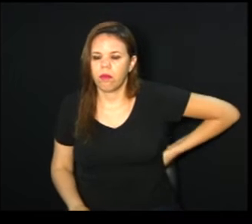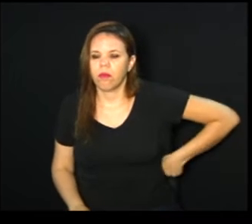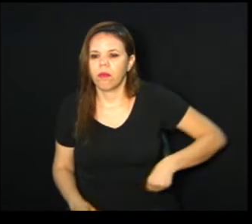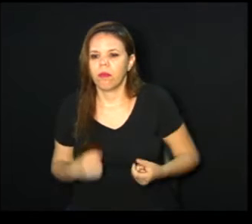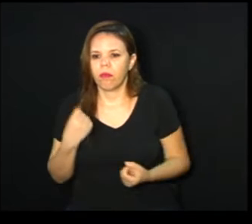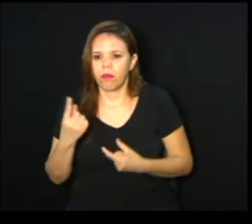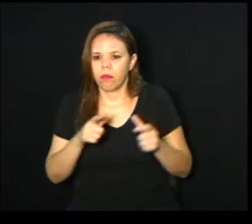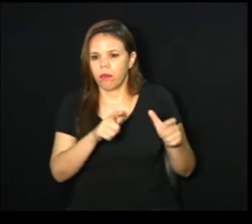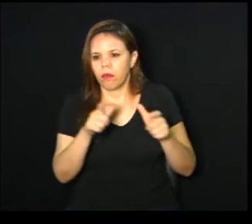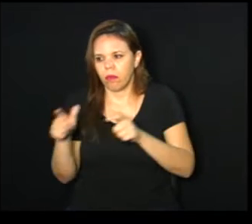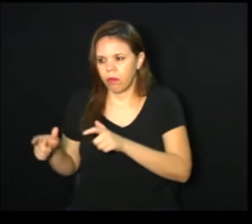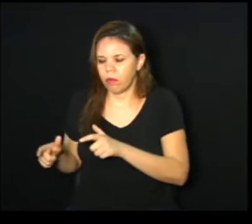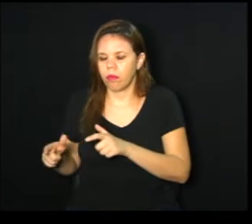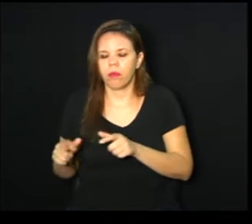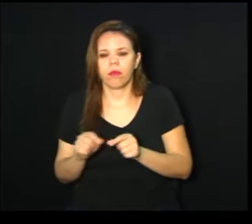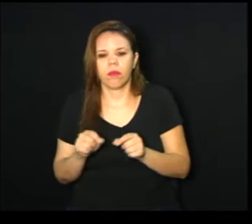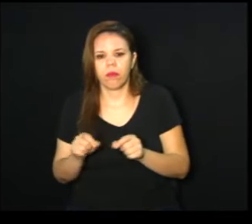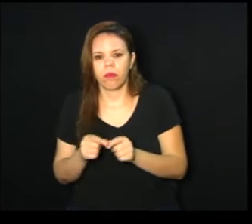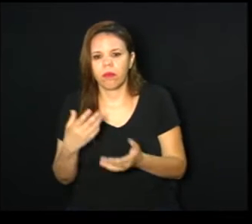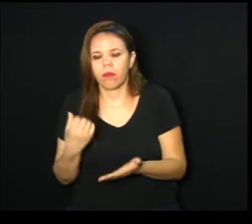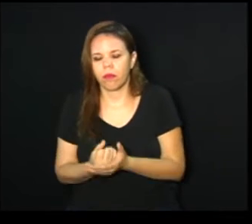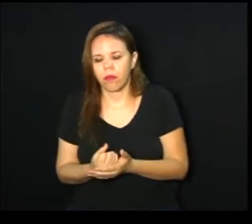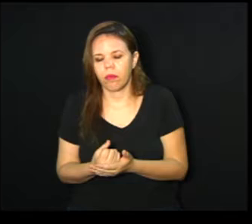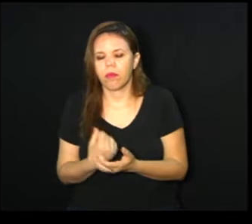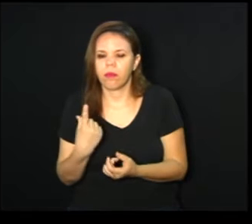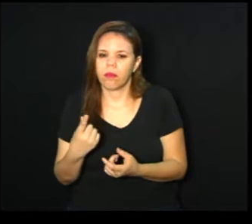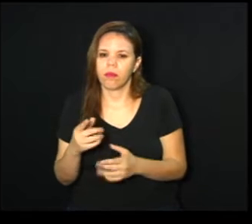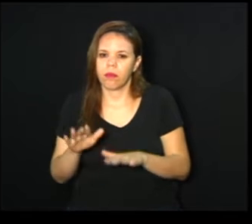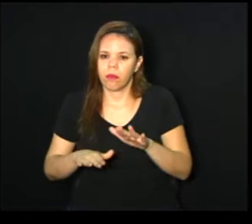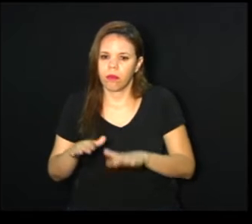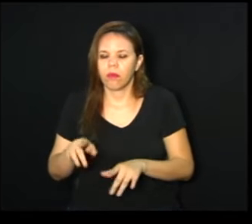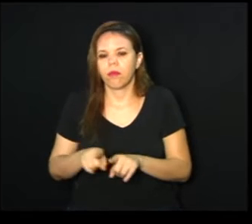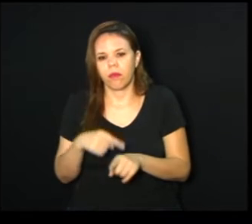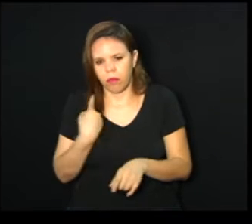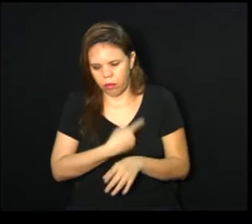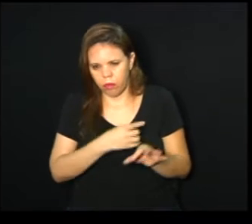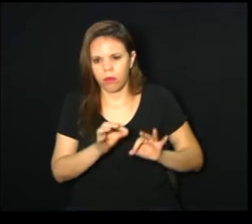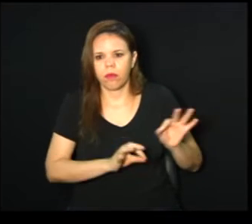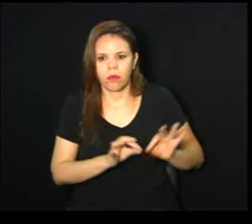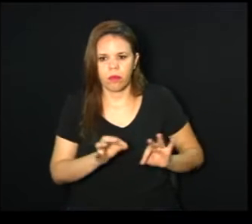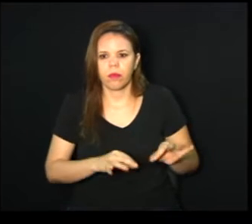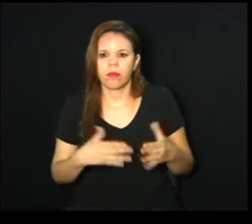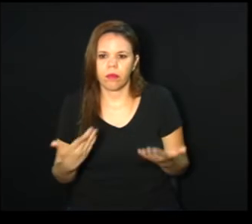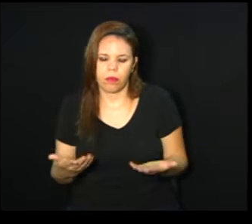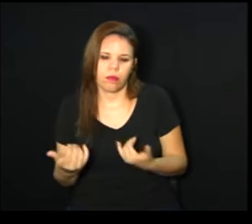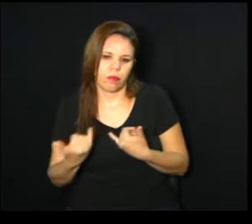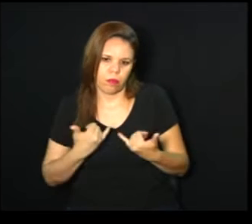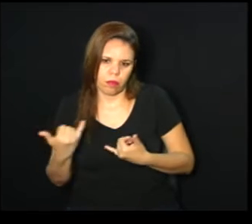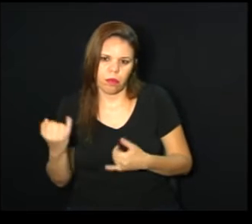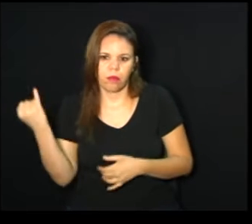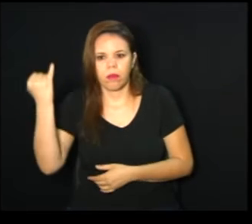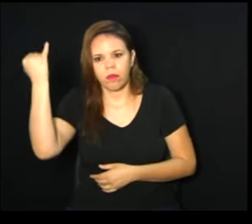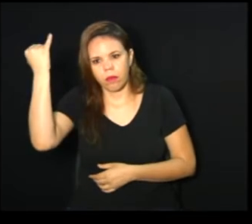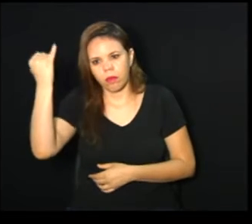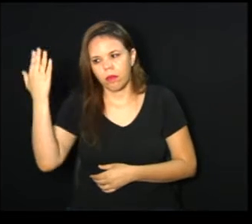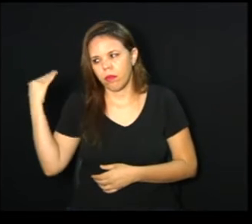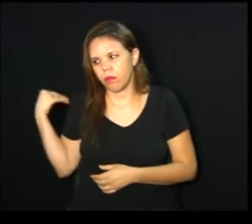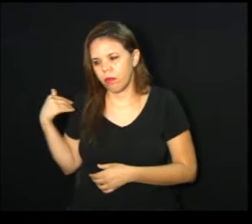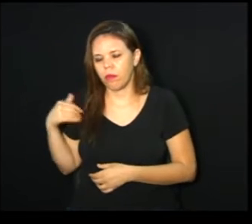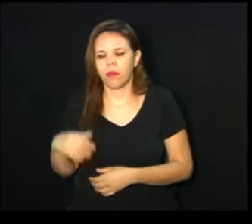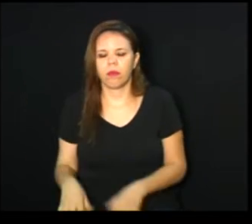algumas redes específicos serão casos peculiares, mas em geral estaríamos preparados. Isso foi uma informação relevante para o setor na época.